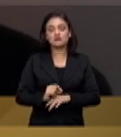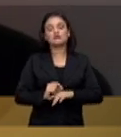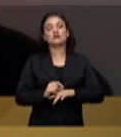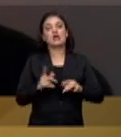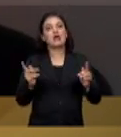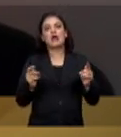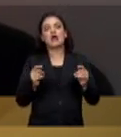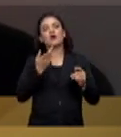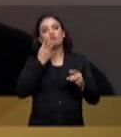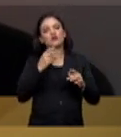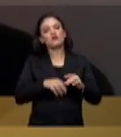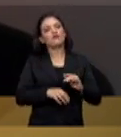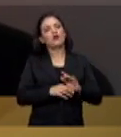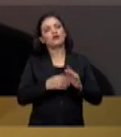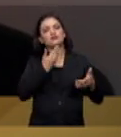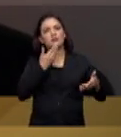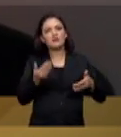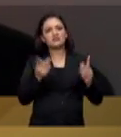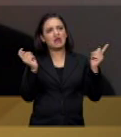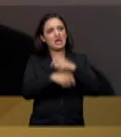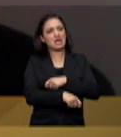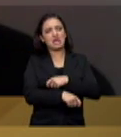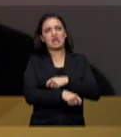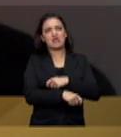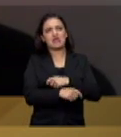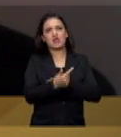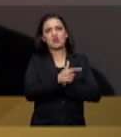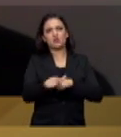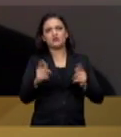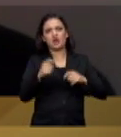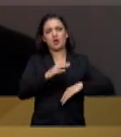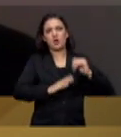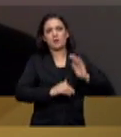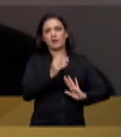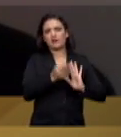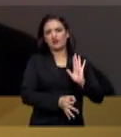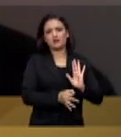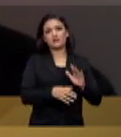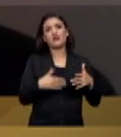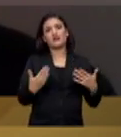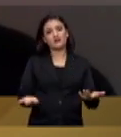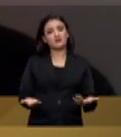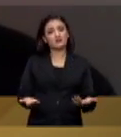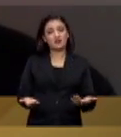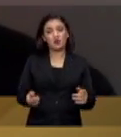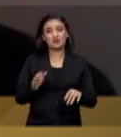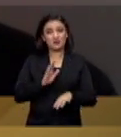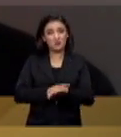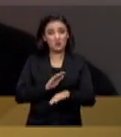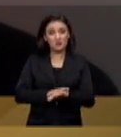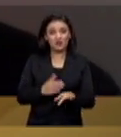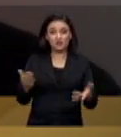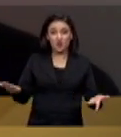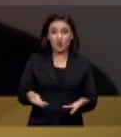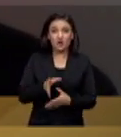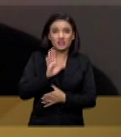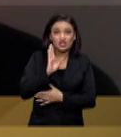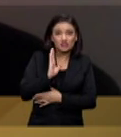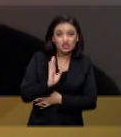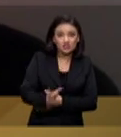nesta impetração, o que impediria sua declaração neste momento diante da preclusão